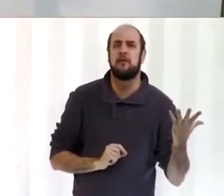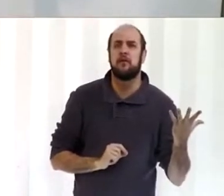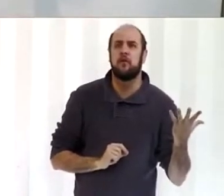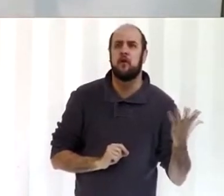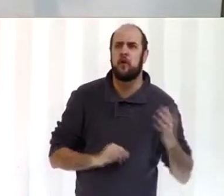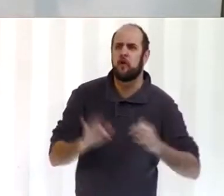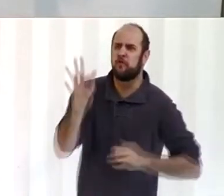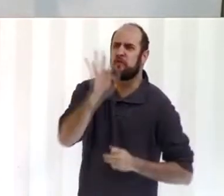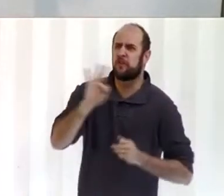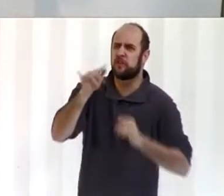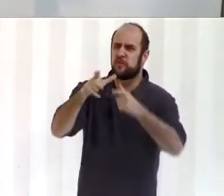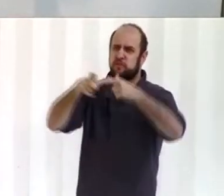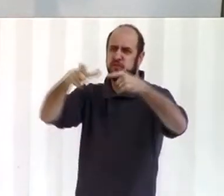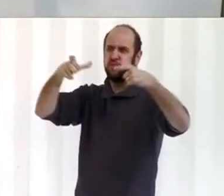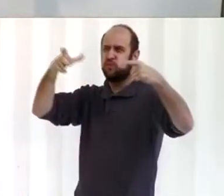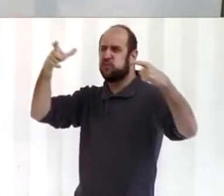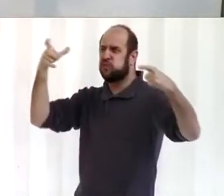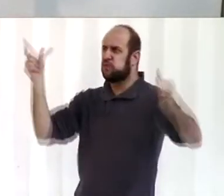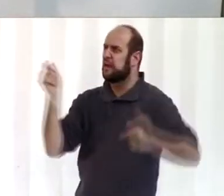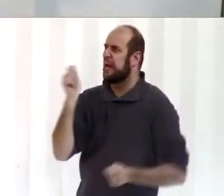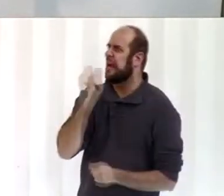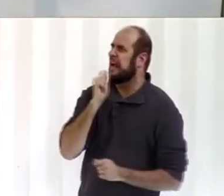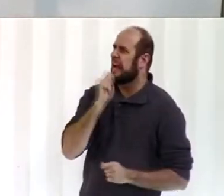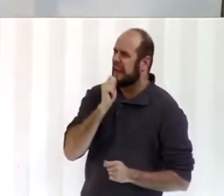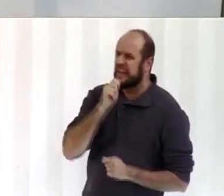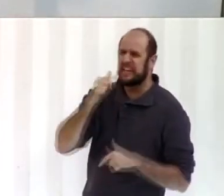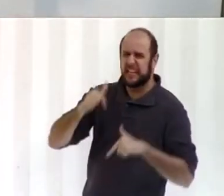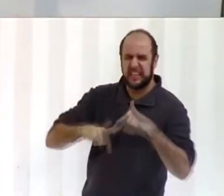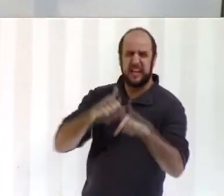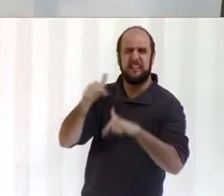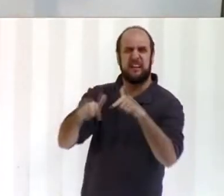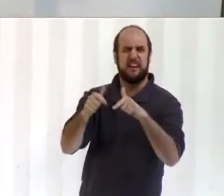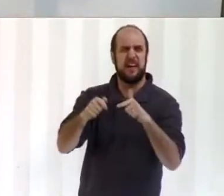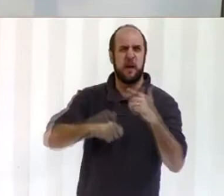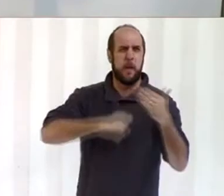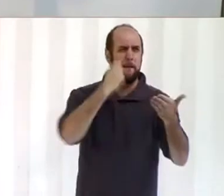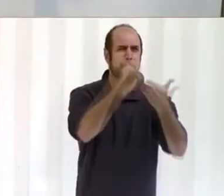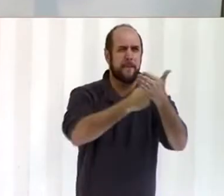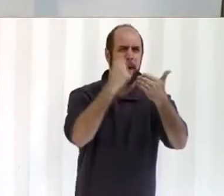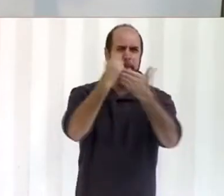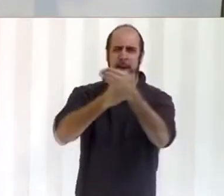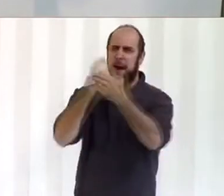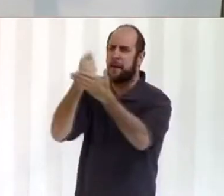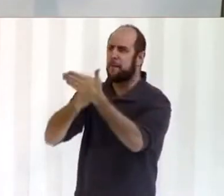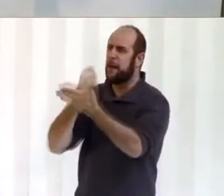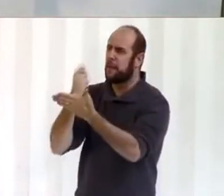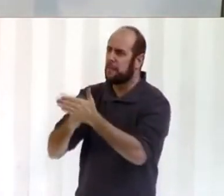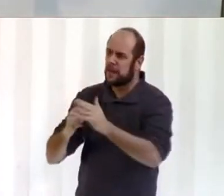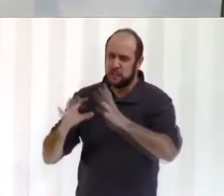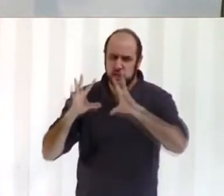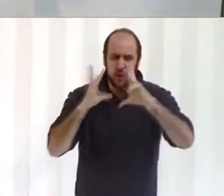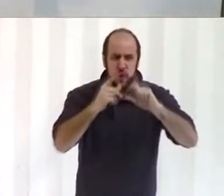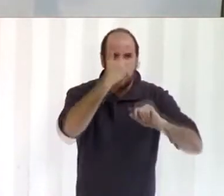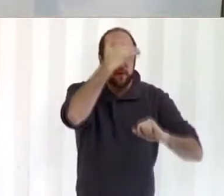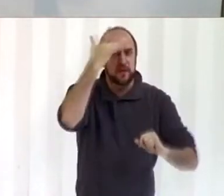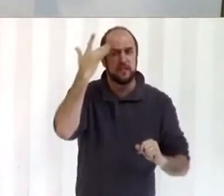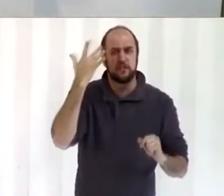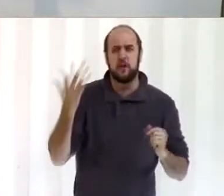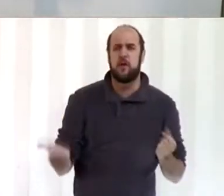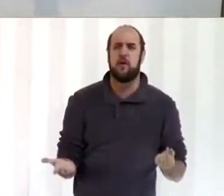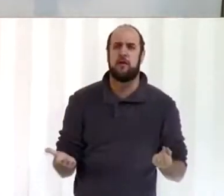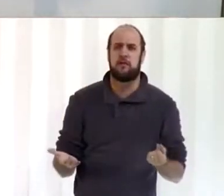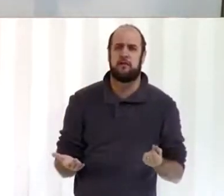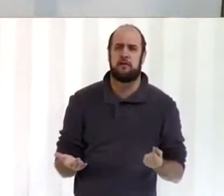tamanho que não quebrou ainda, que consegue pagar o salário de todos os funcionários sem